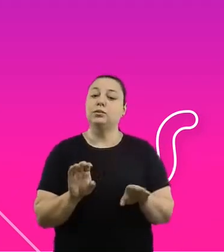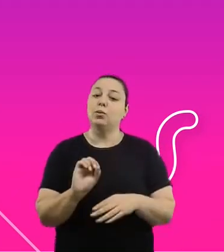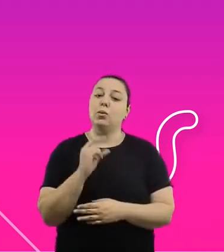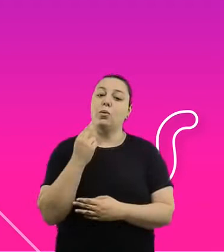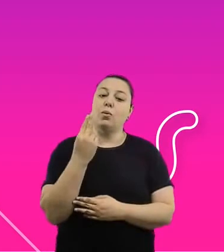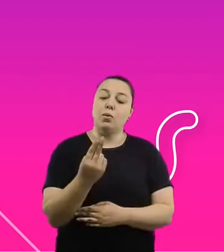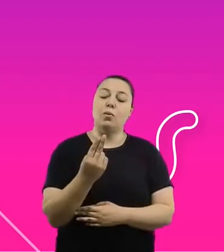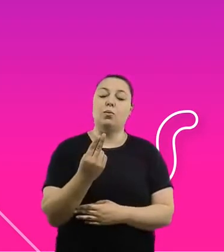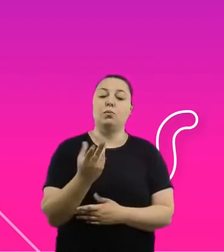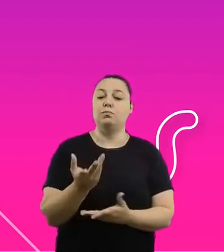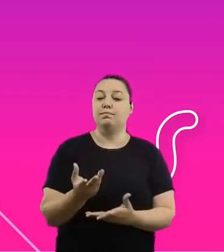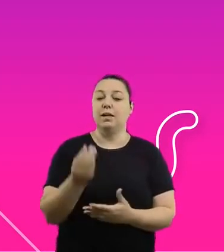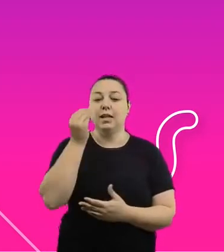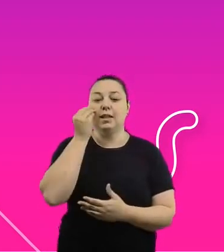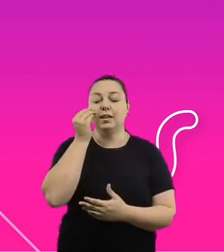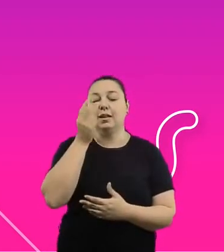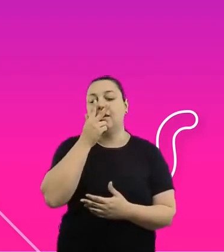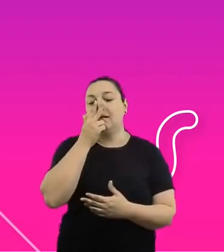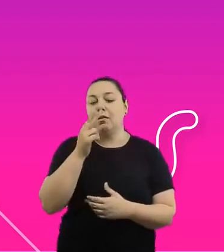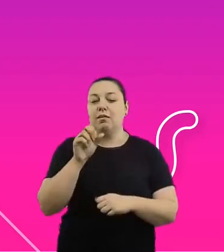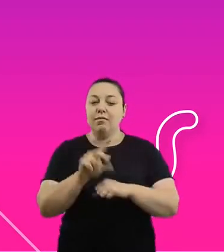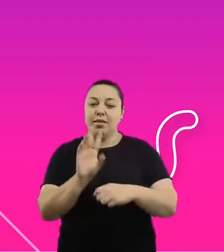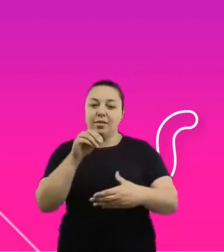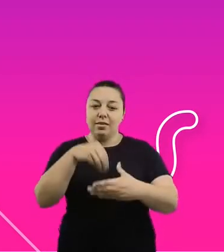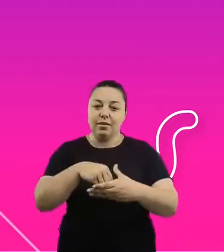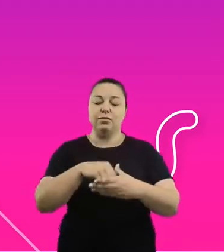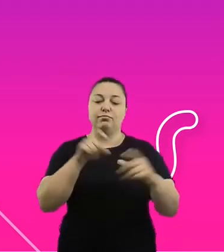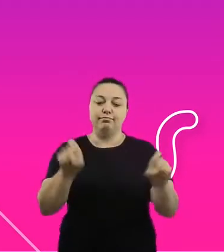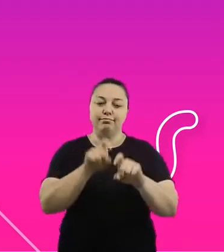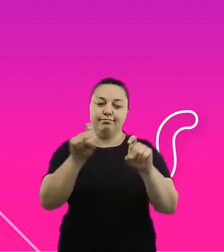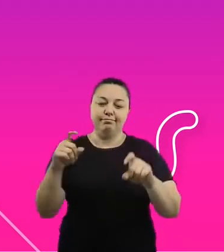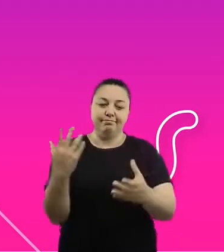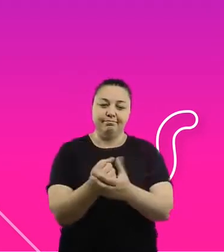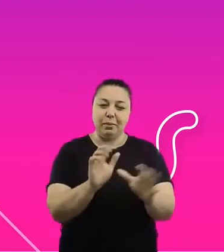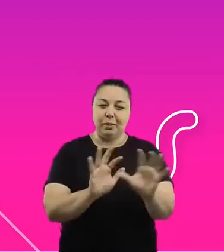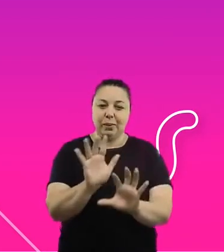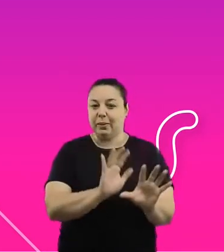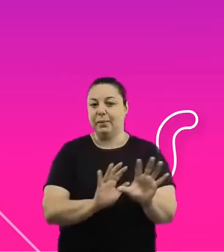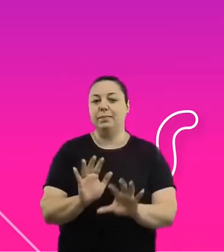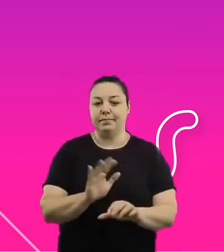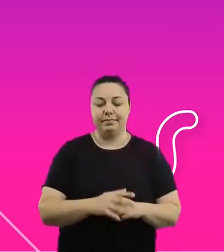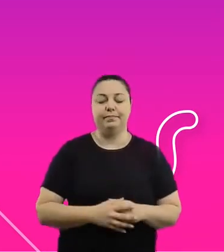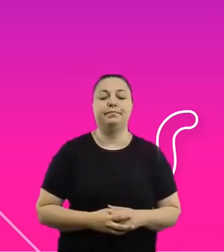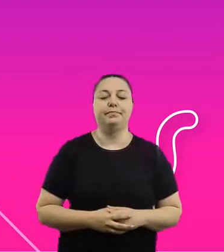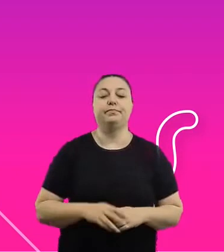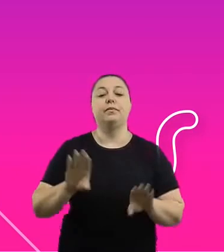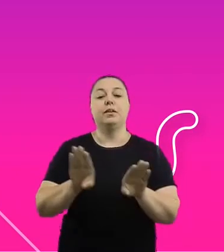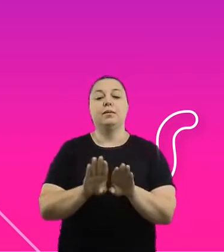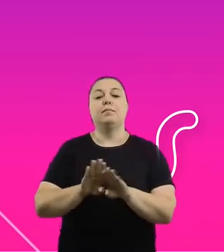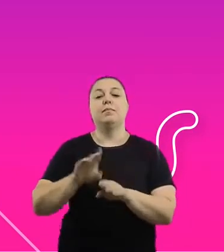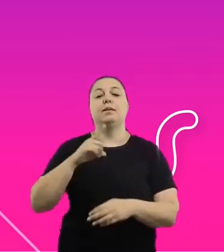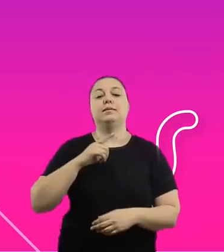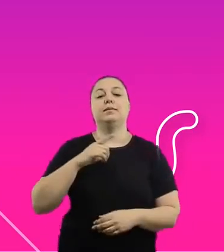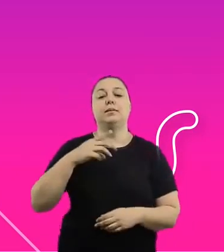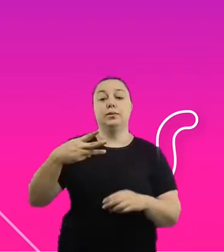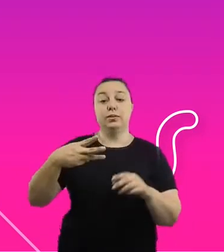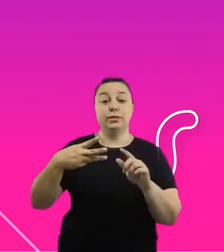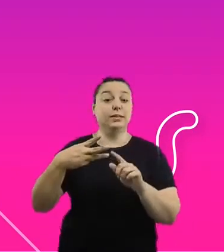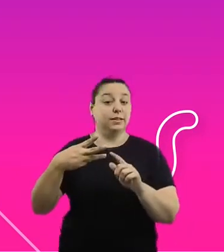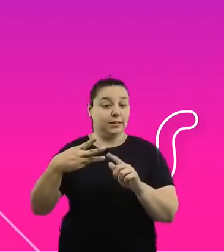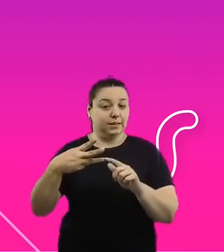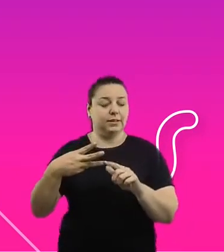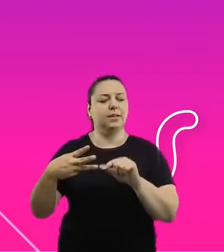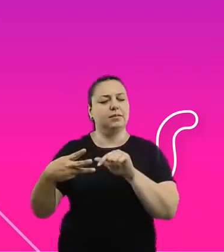exemplo, o seu computador ou o seu celular, certo? E aí, finalmente, tem um terceiro que é uma categoria muito mais ampla, na